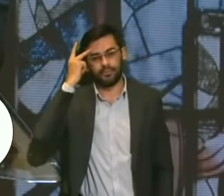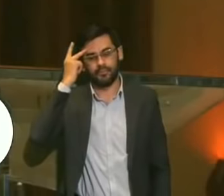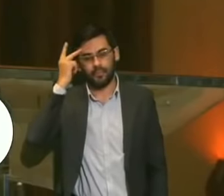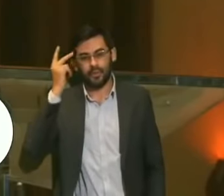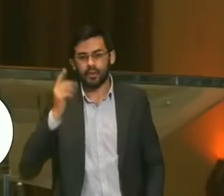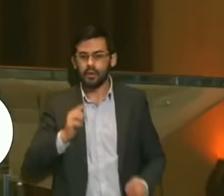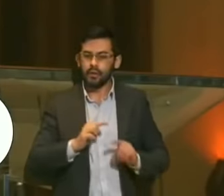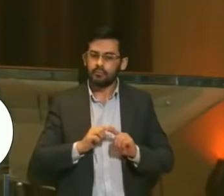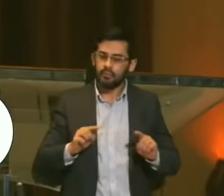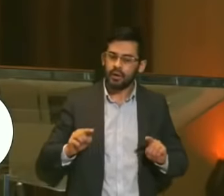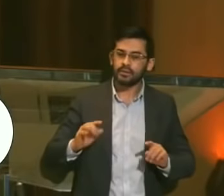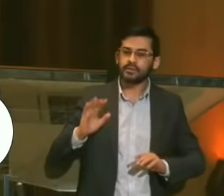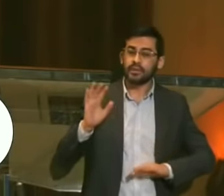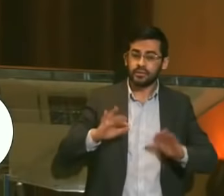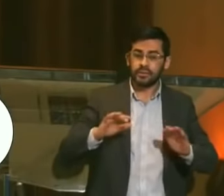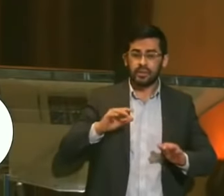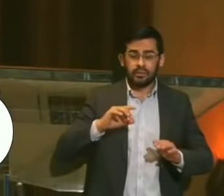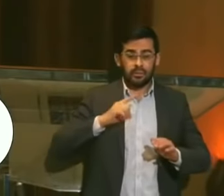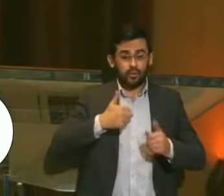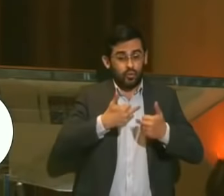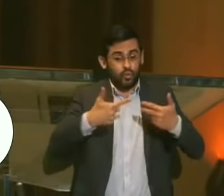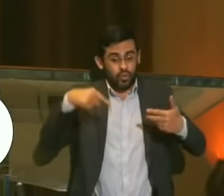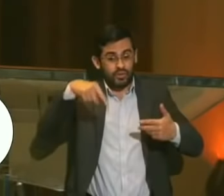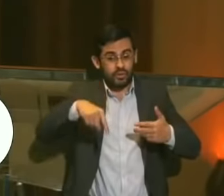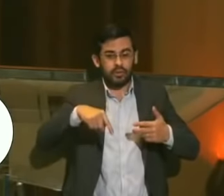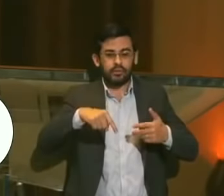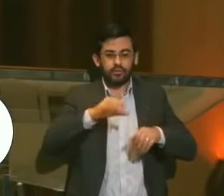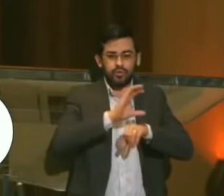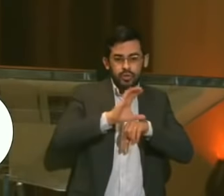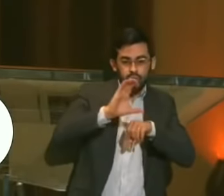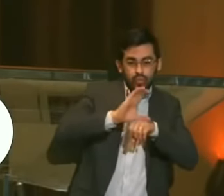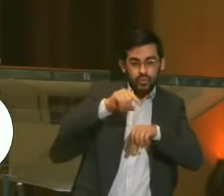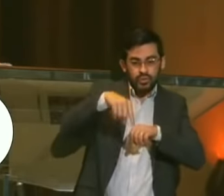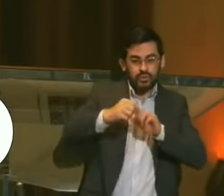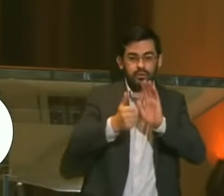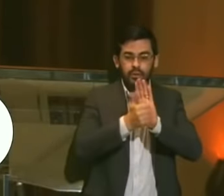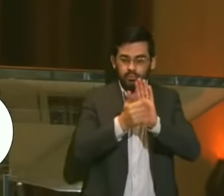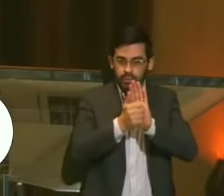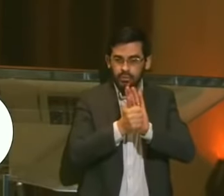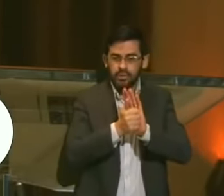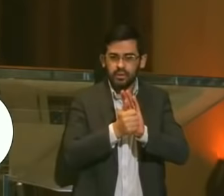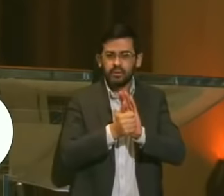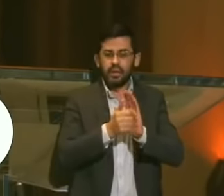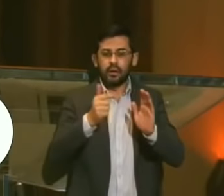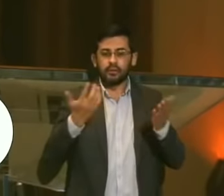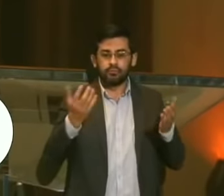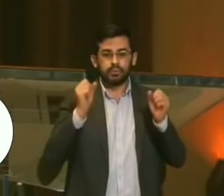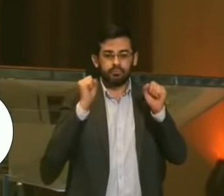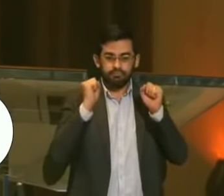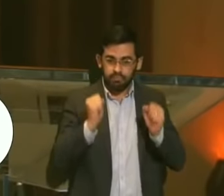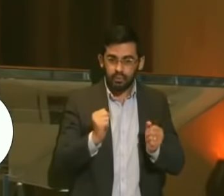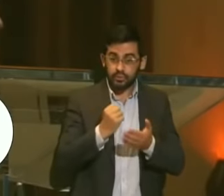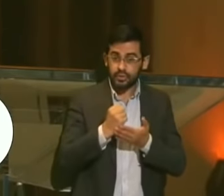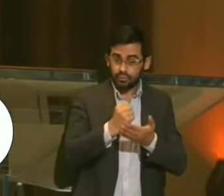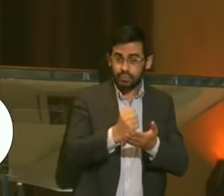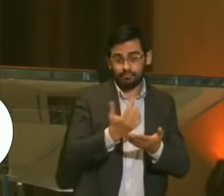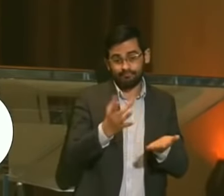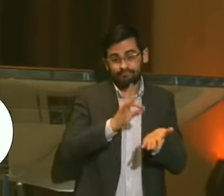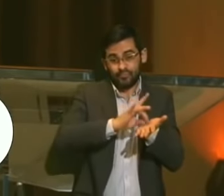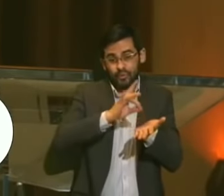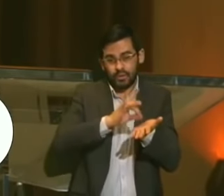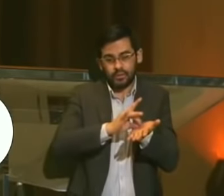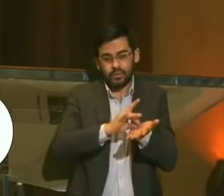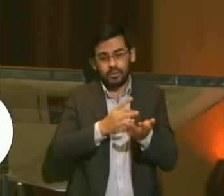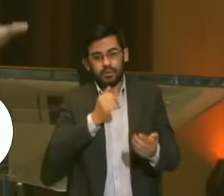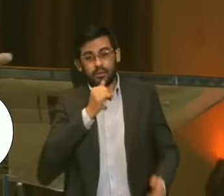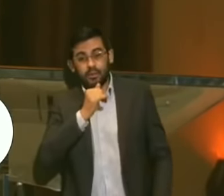Há alguns programas que a nossa igreja desenvolve nessa área, tá? E que é interessante